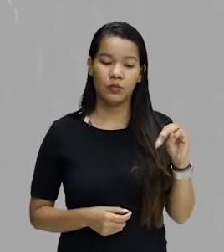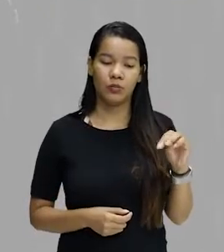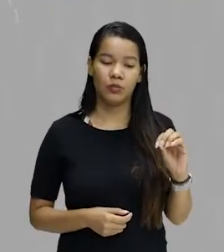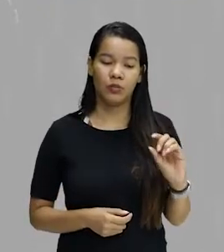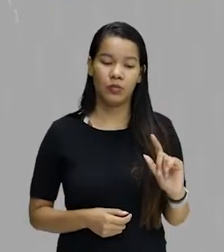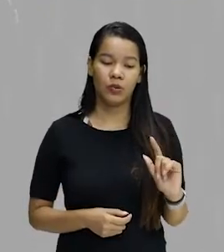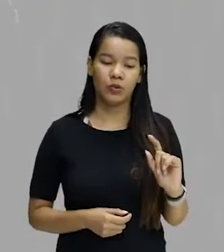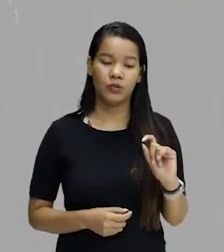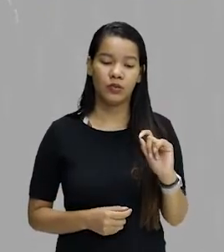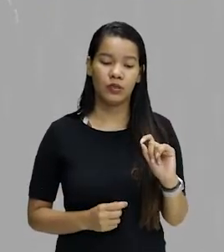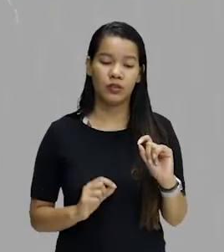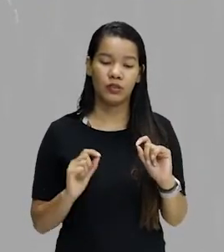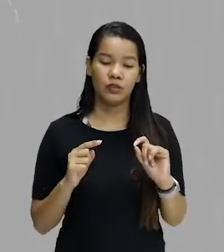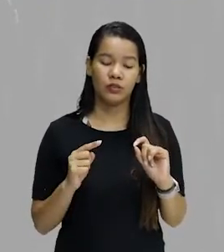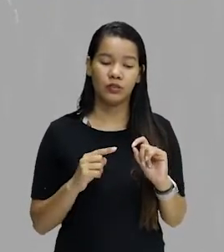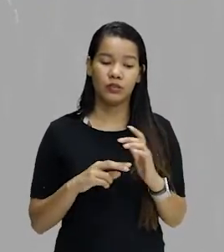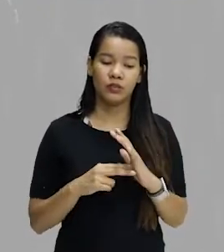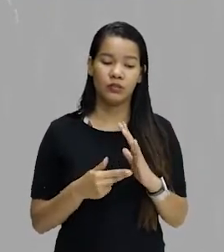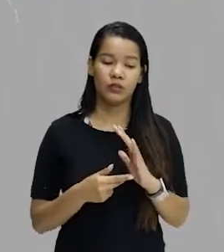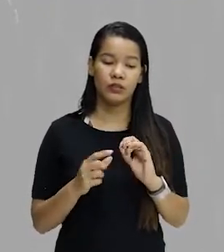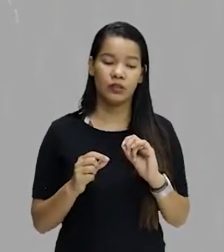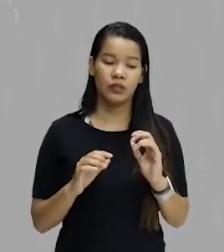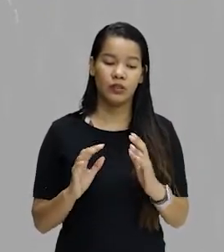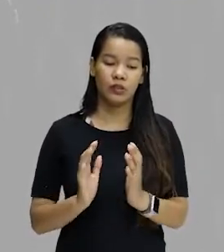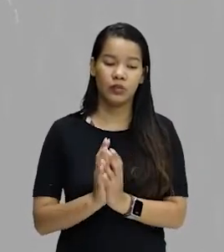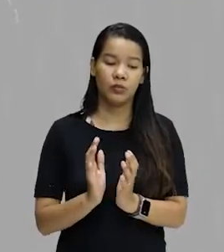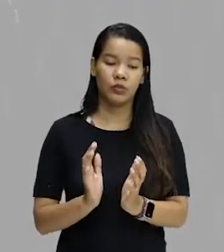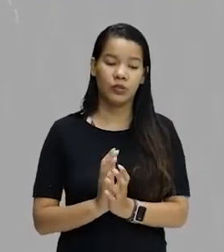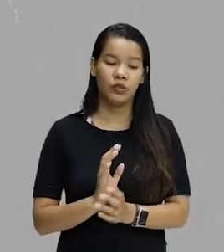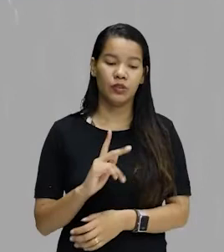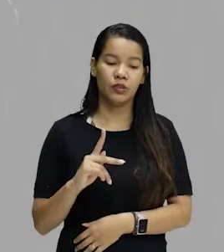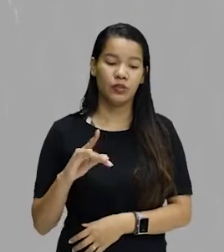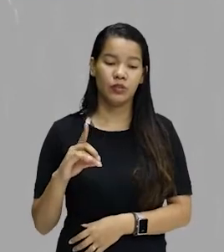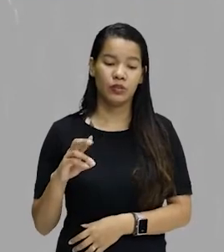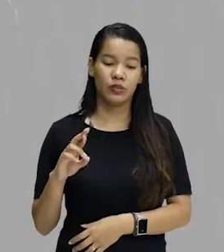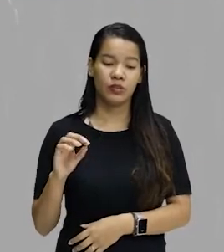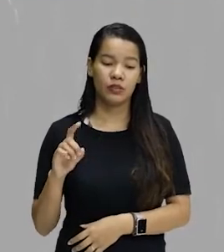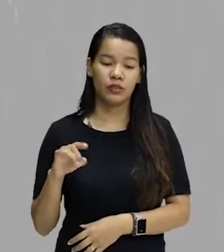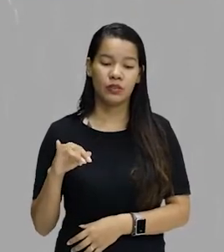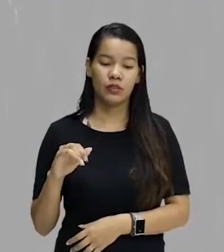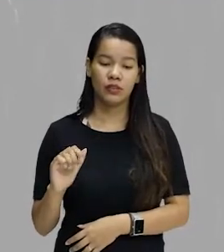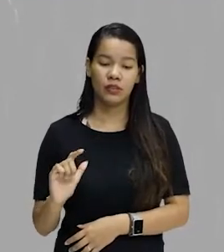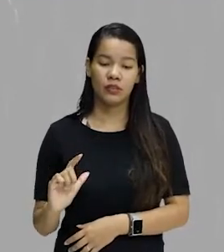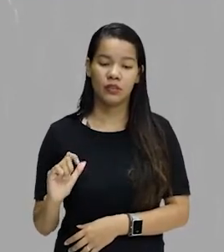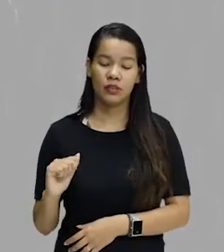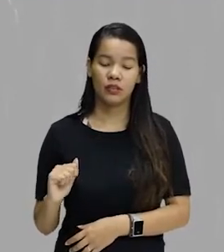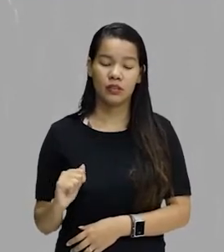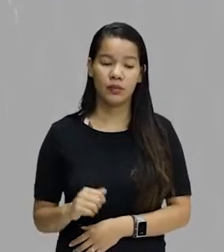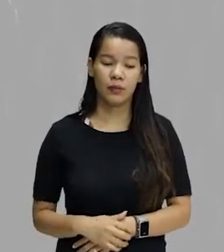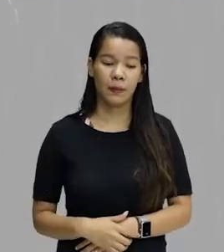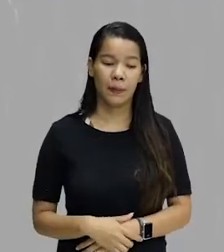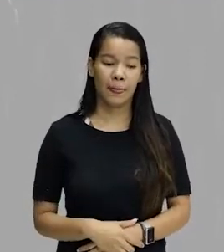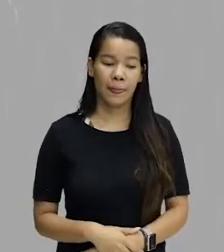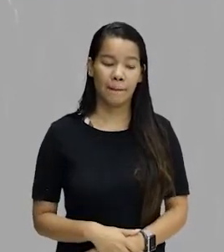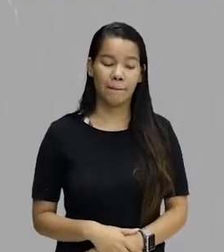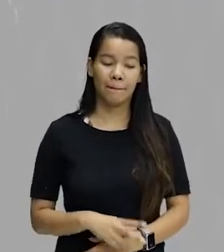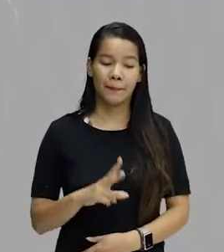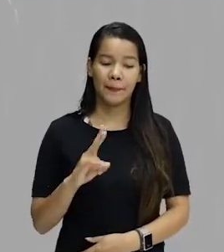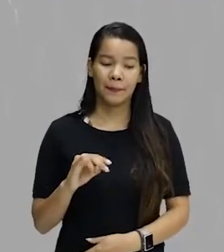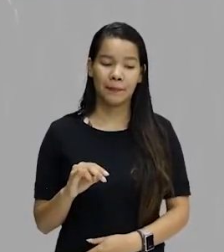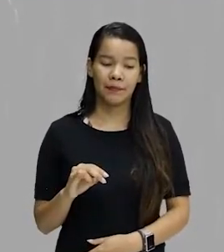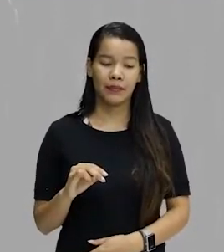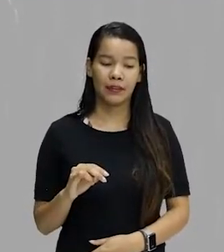que o grupo hidroxila, por isso ol, né, é um álcool, o grupo hidroxila, ele